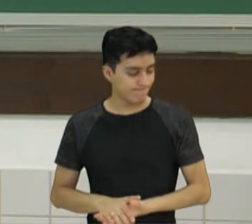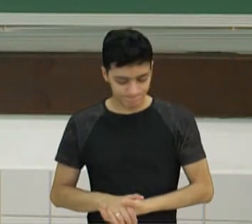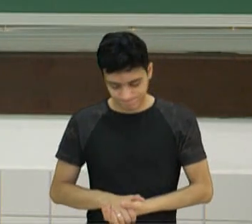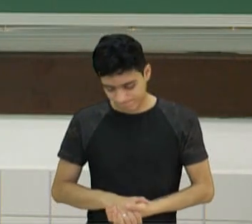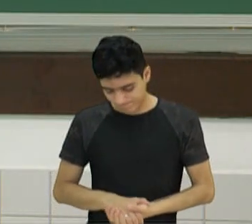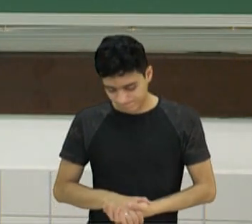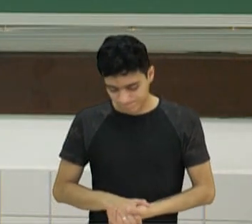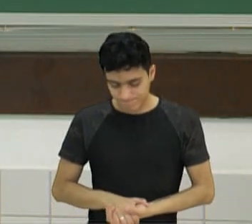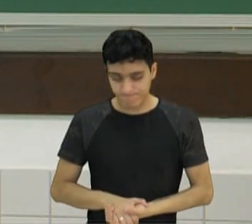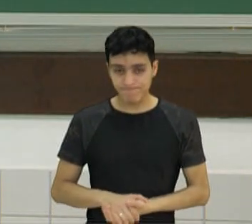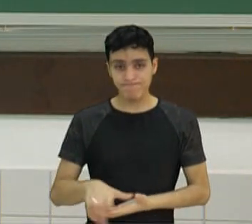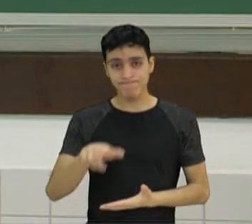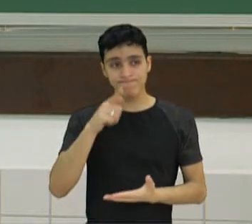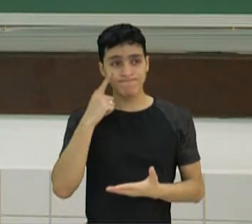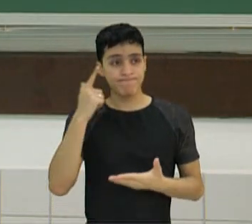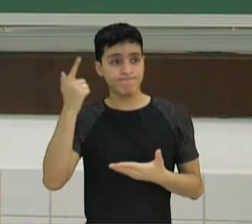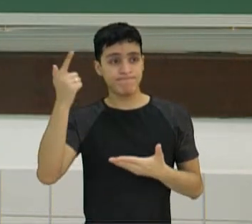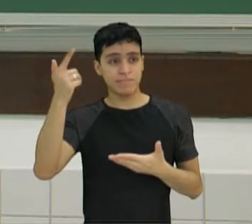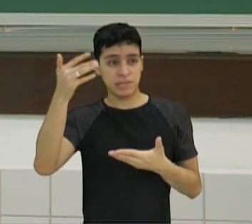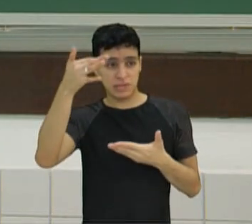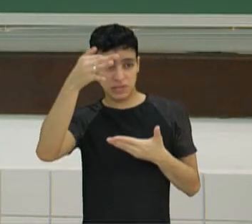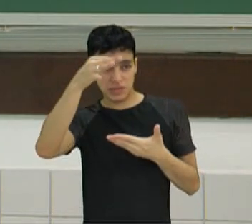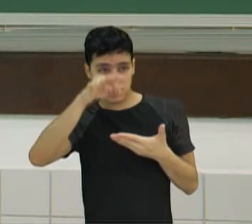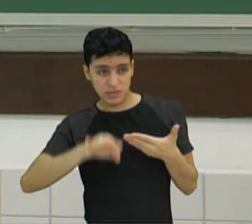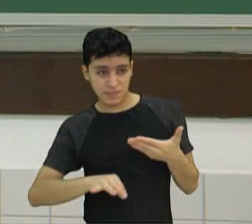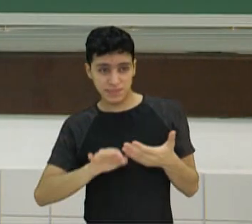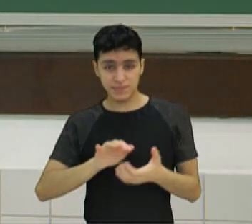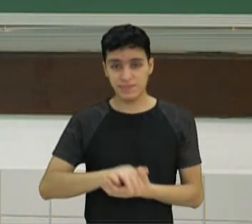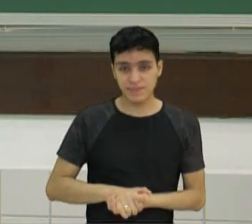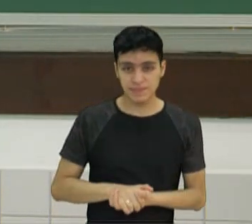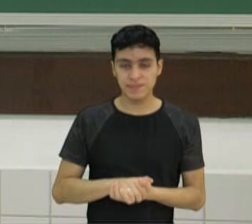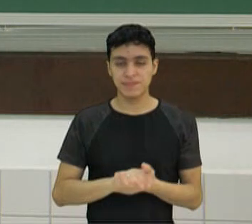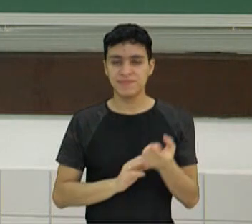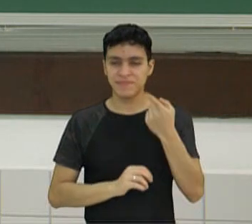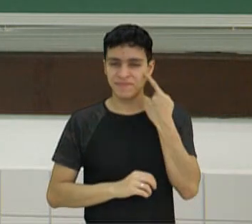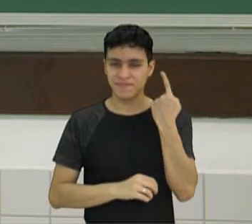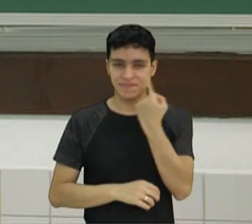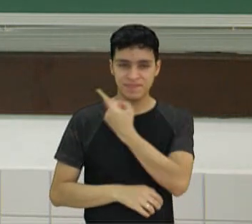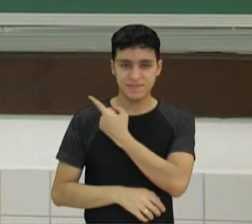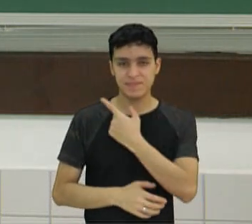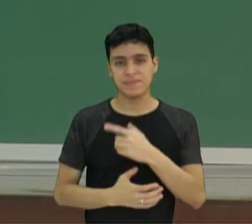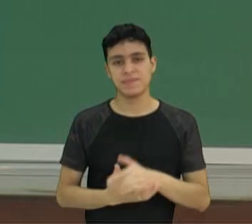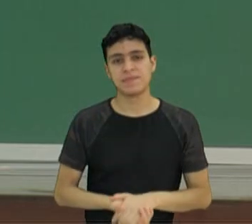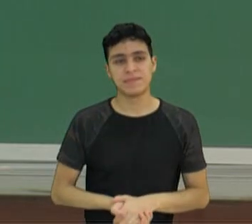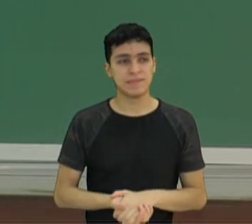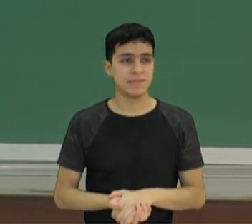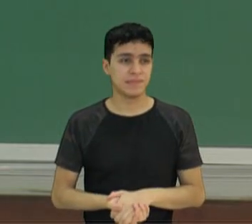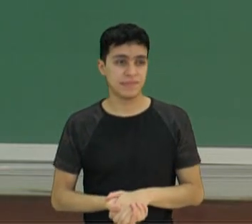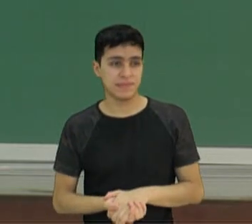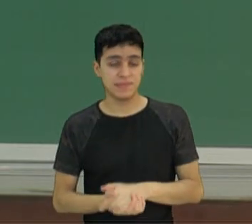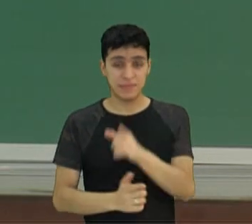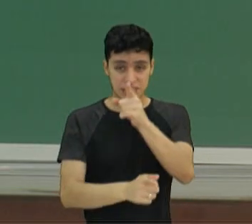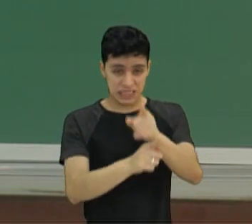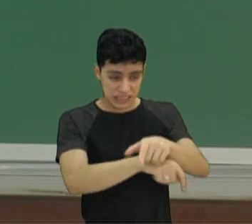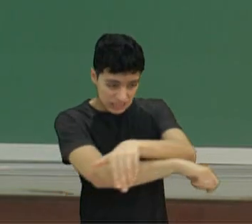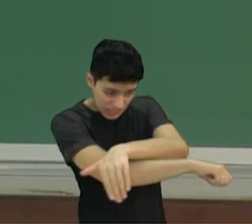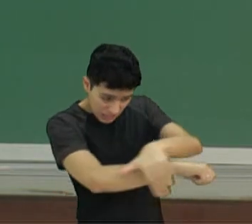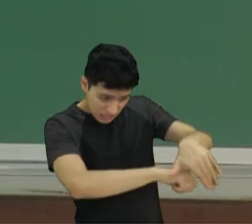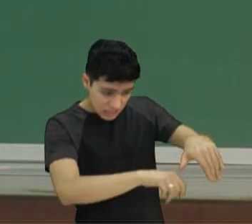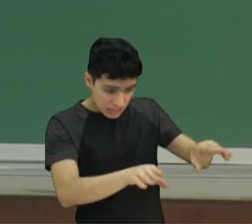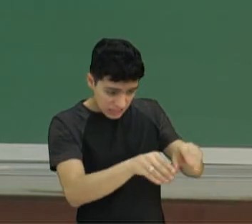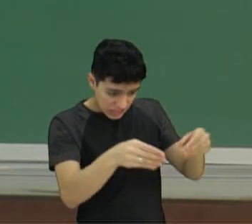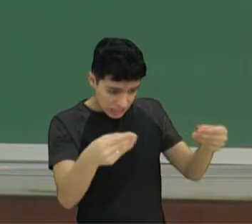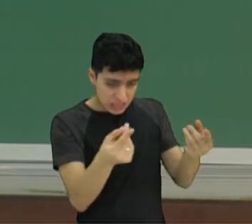Vamos corrigir, pessoal? Então, olha só. What did Charlotte find on the street? A wallet. Ela encontrou na rua uma